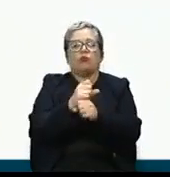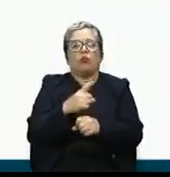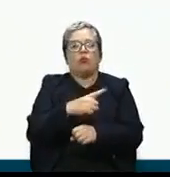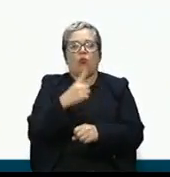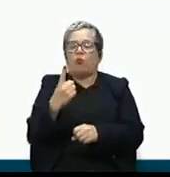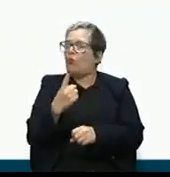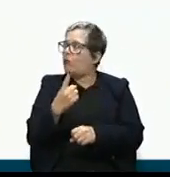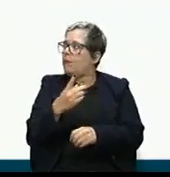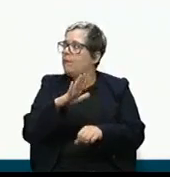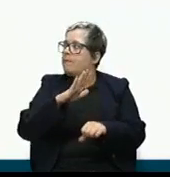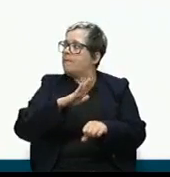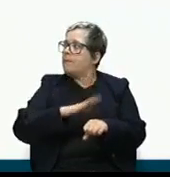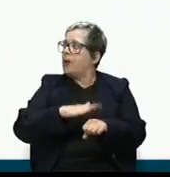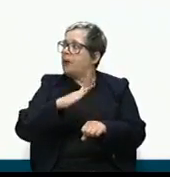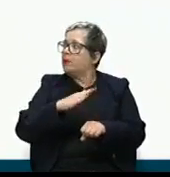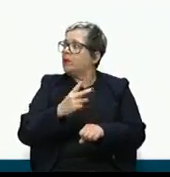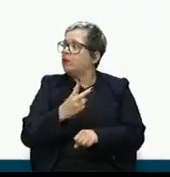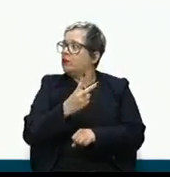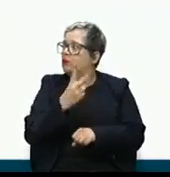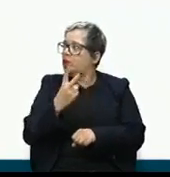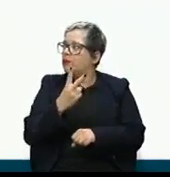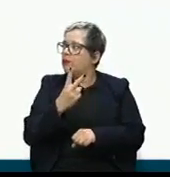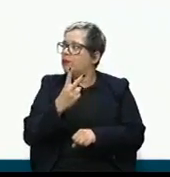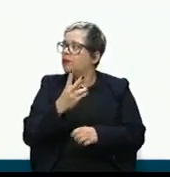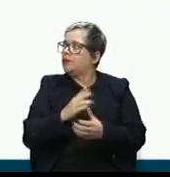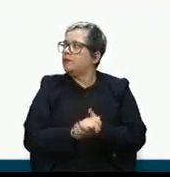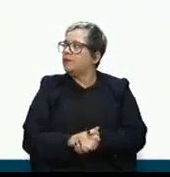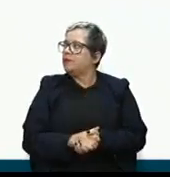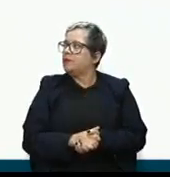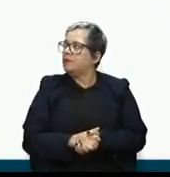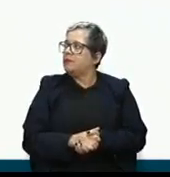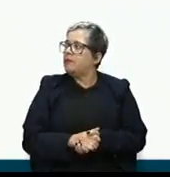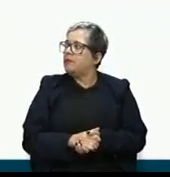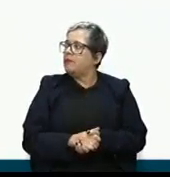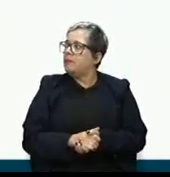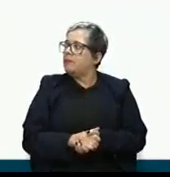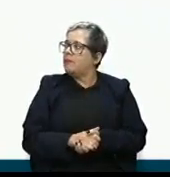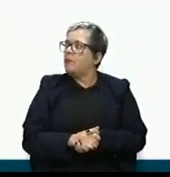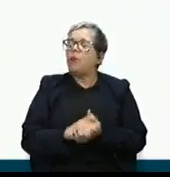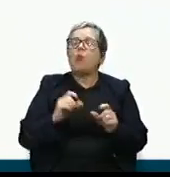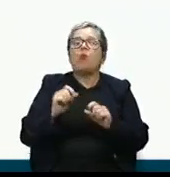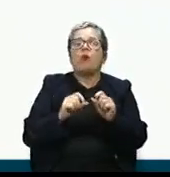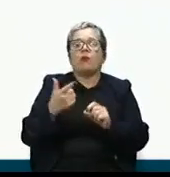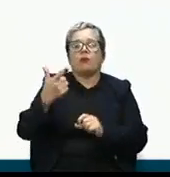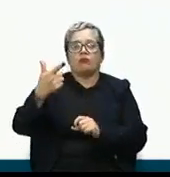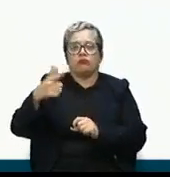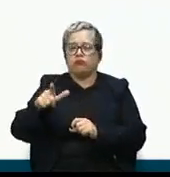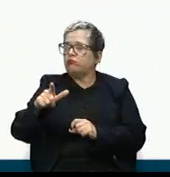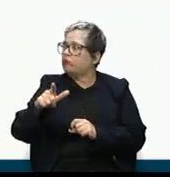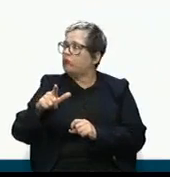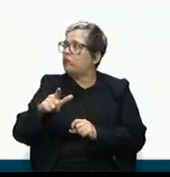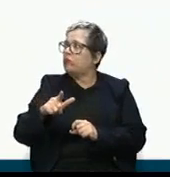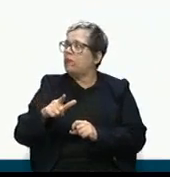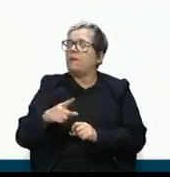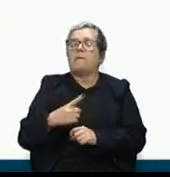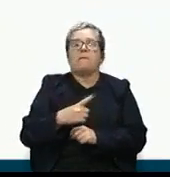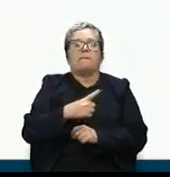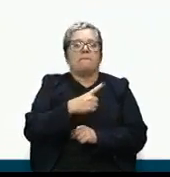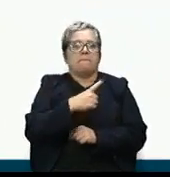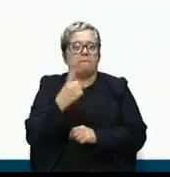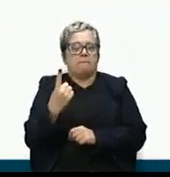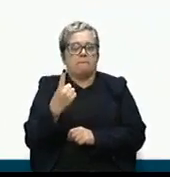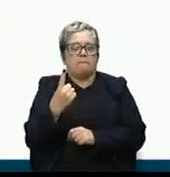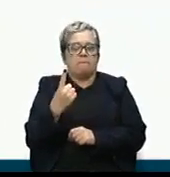1 mais 2. Qual que é a próxima? Nós vamos somar